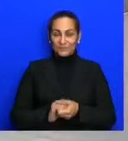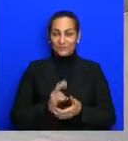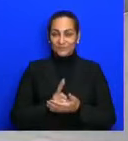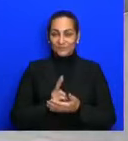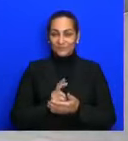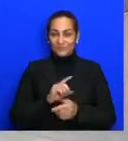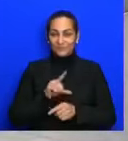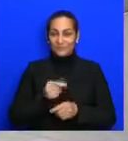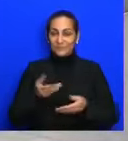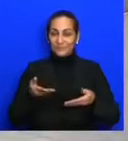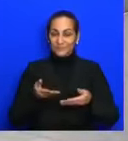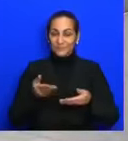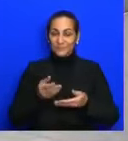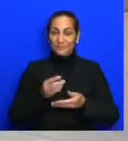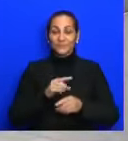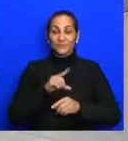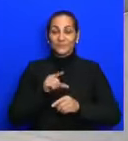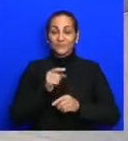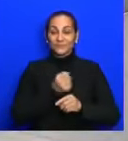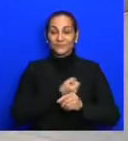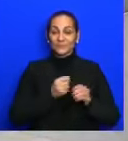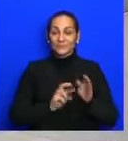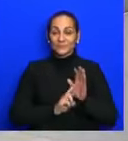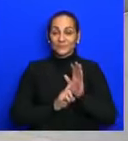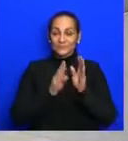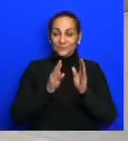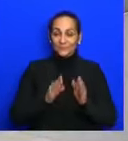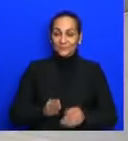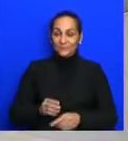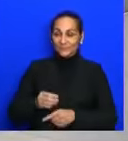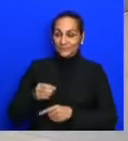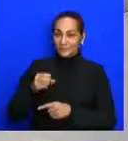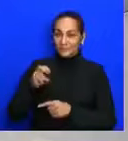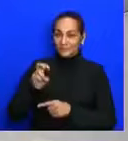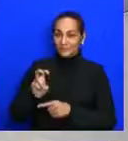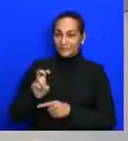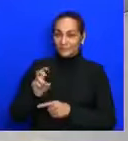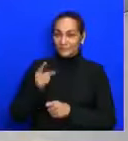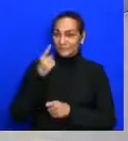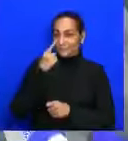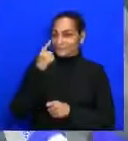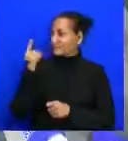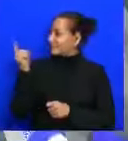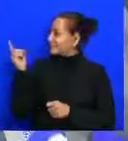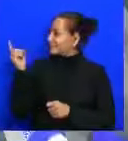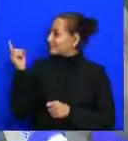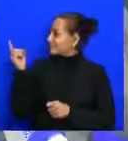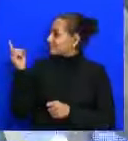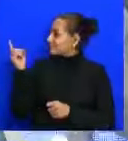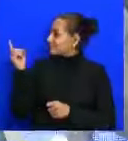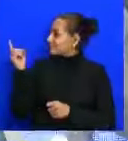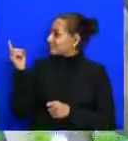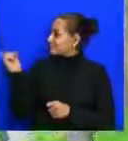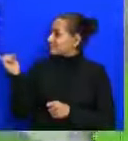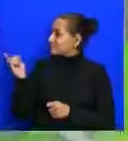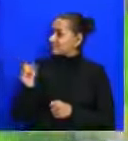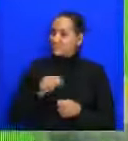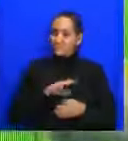Vamos seguir sorteando, agora passaremos ao sorteio do número correspondente à coluna número 5. Bola posicionada,